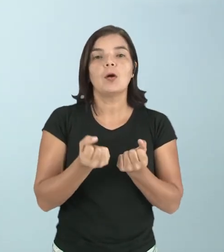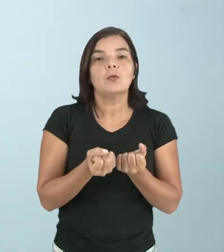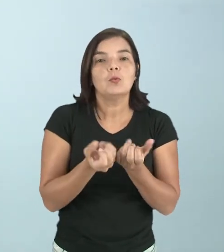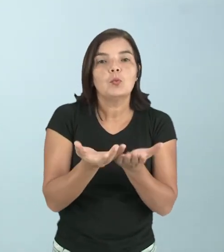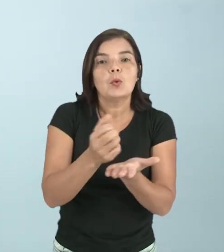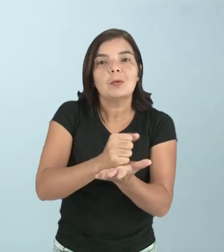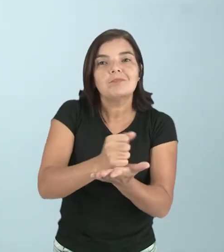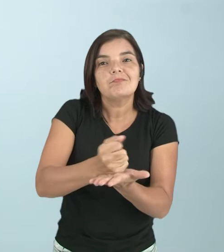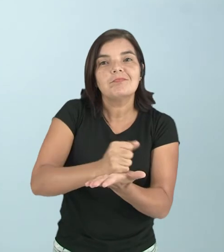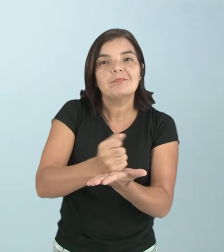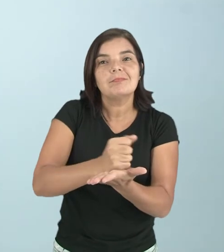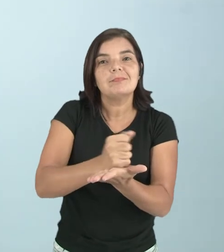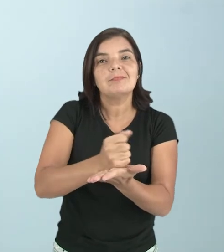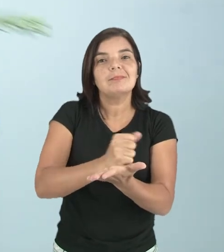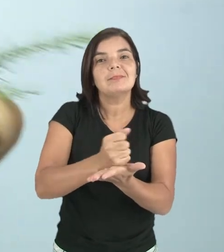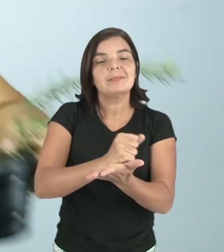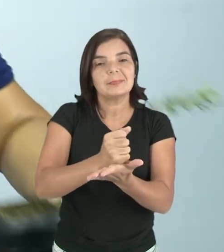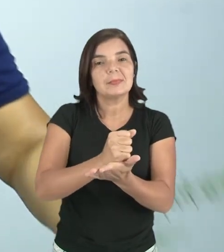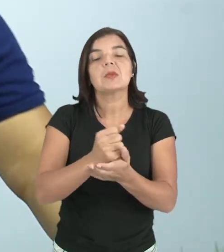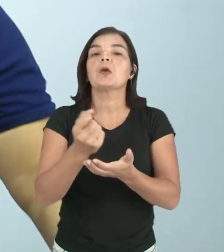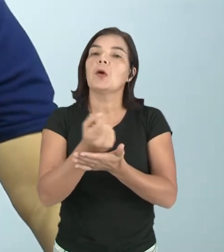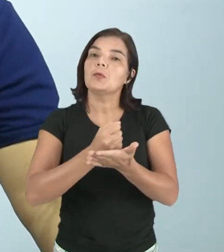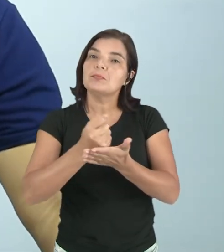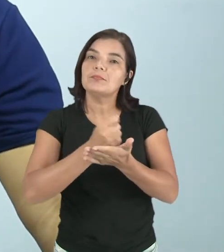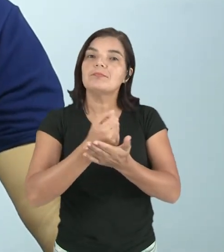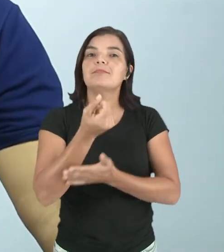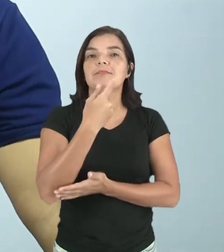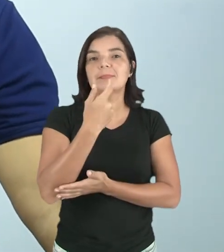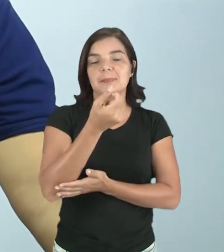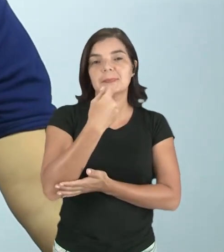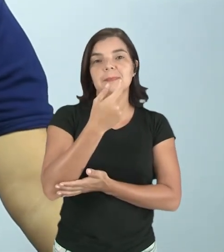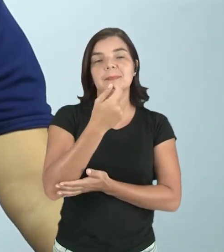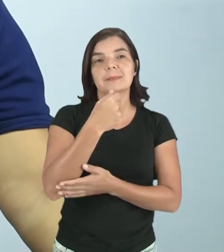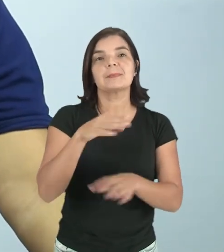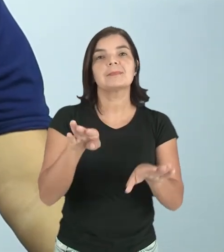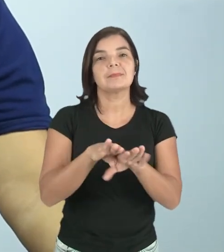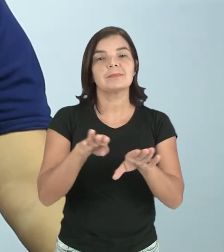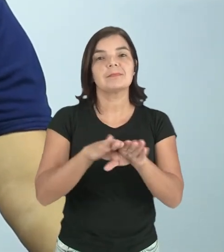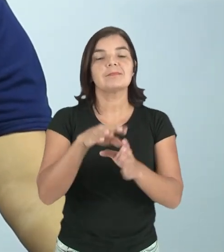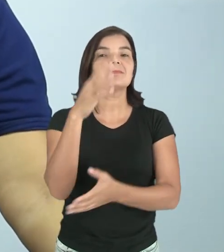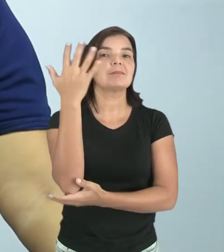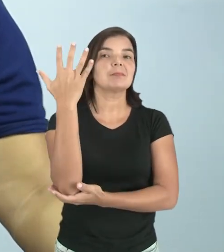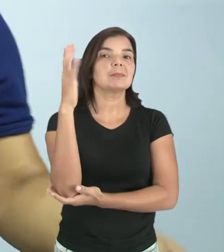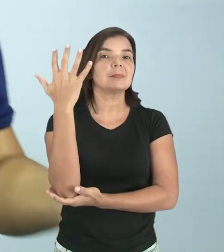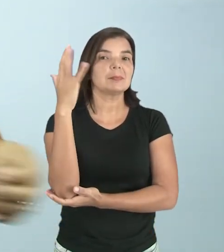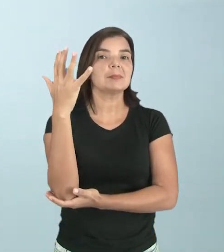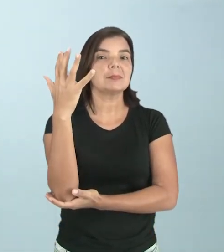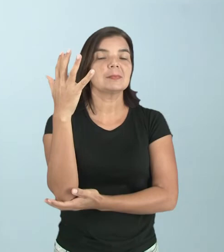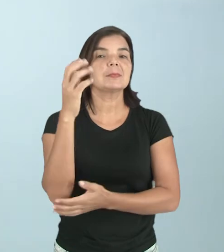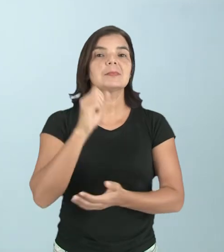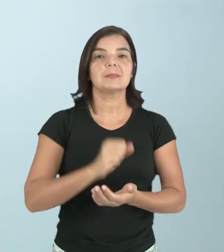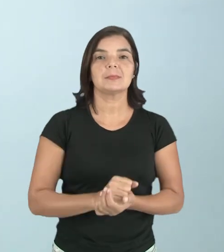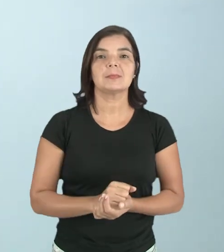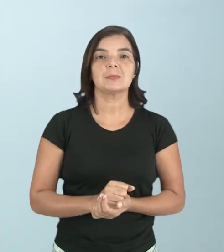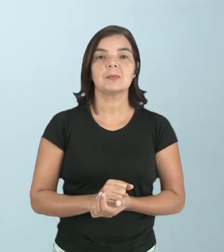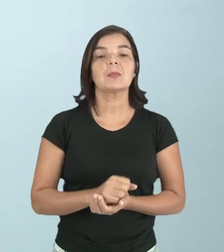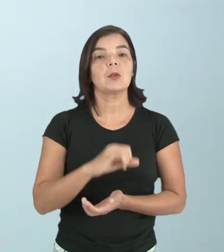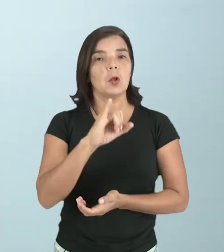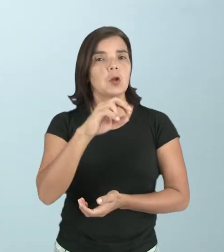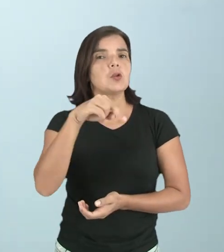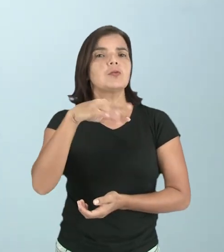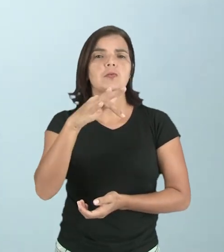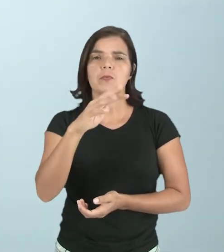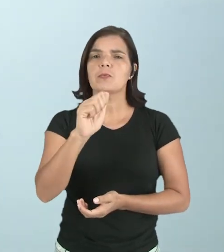medicinal em medicamentos. É um alimento, uma fruta anti-inflamatória,